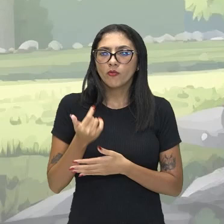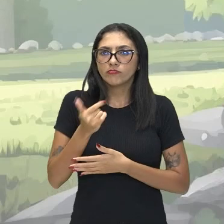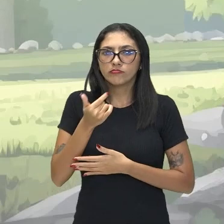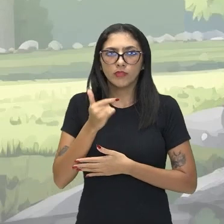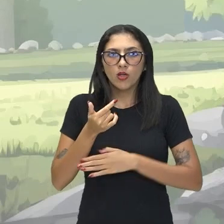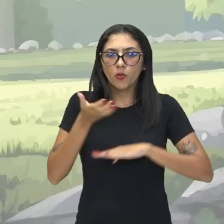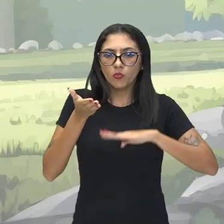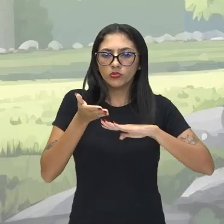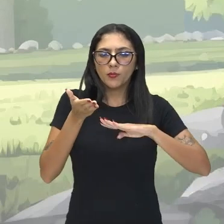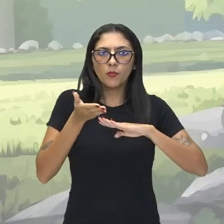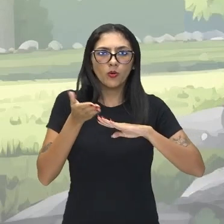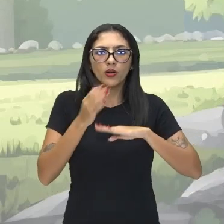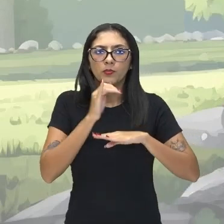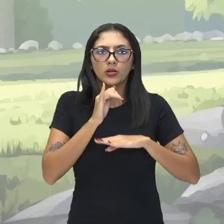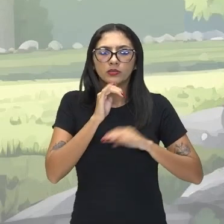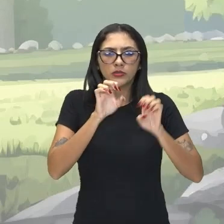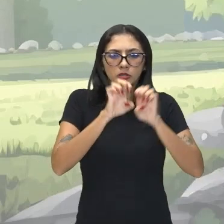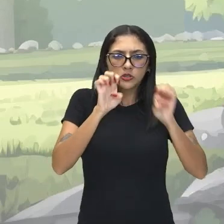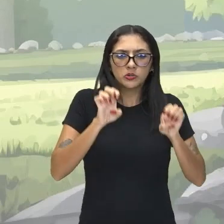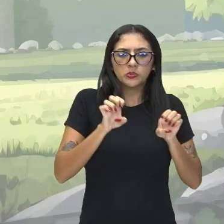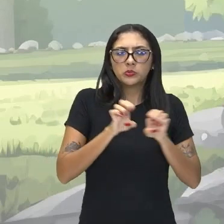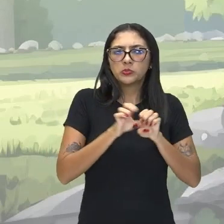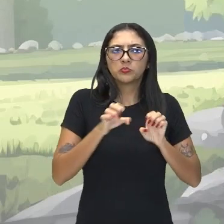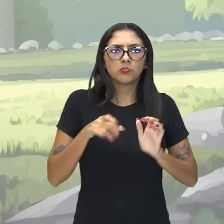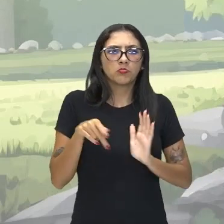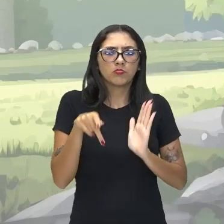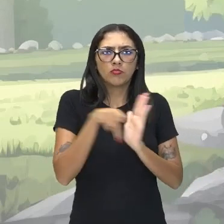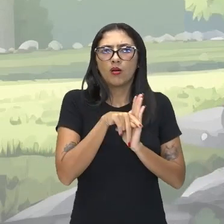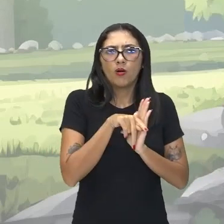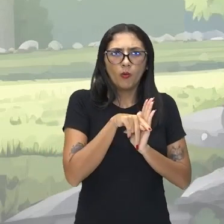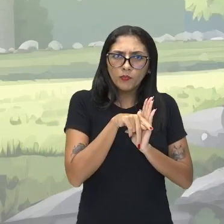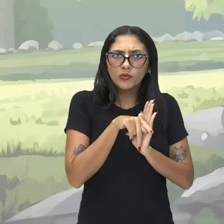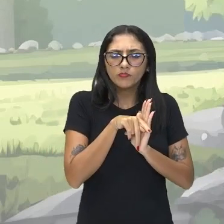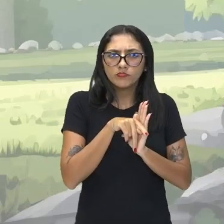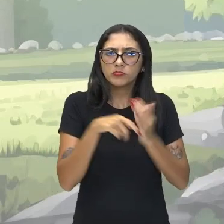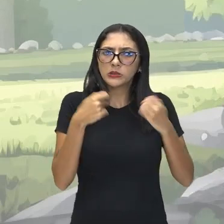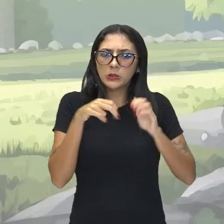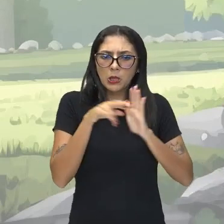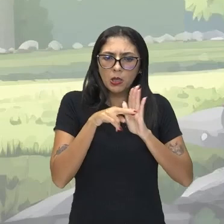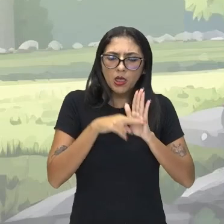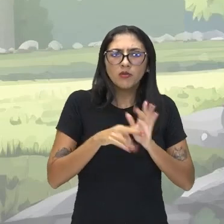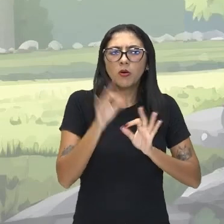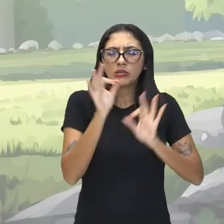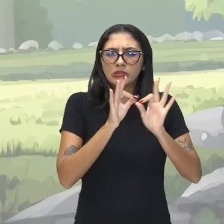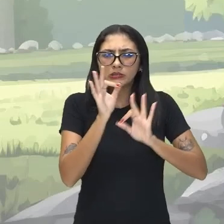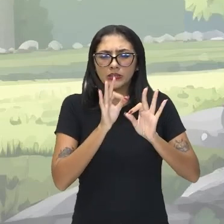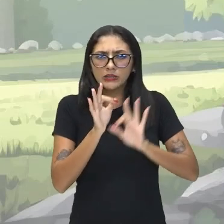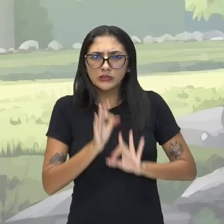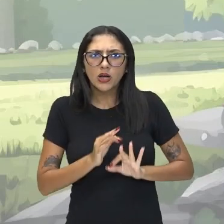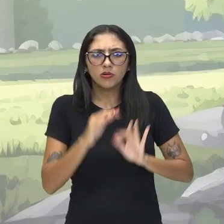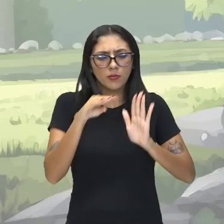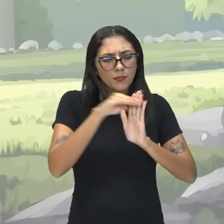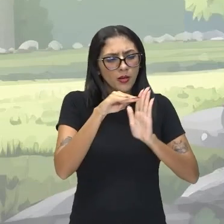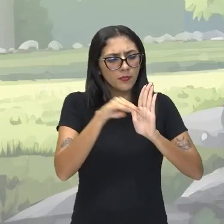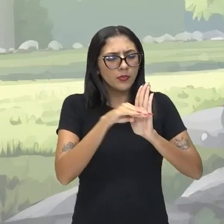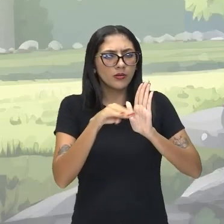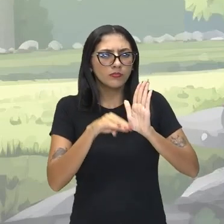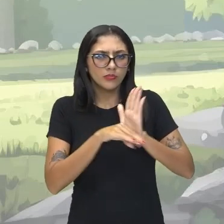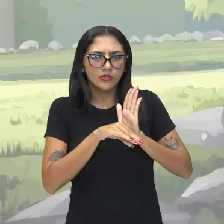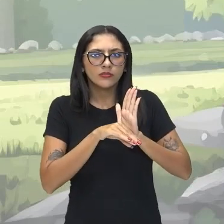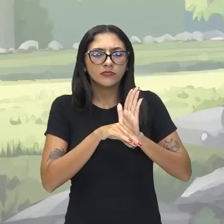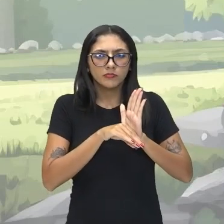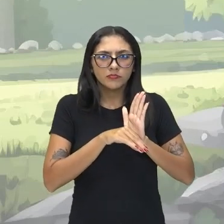contemporâneo, desaparece a construção dramática tradicional que exigia ali um desenvolvimento, né, um clímax e um deslance,